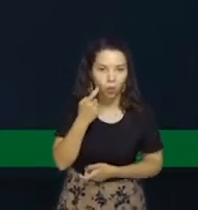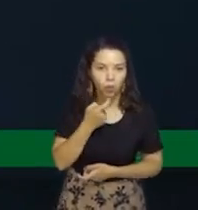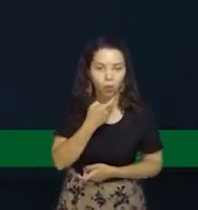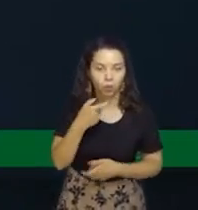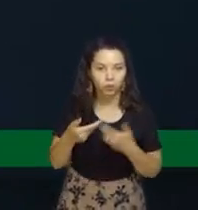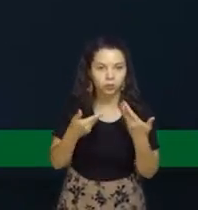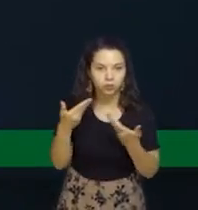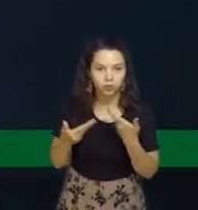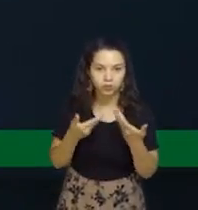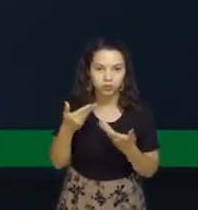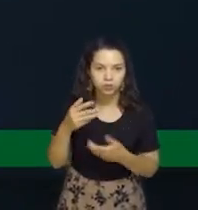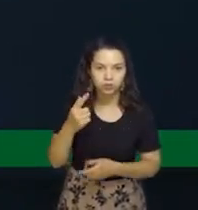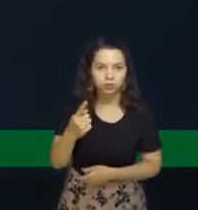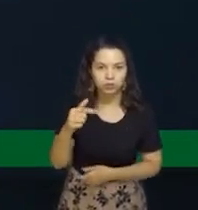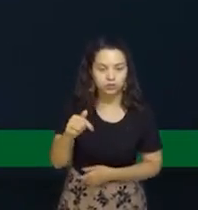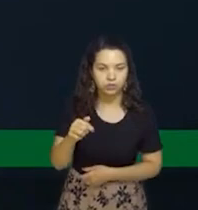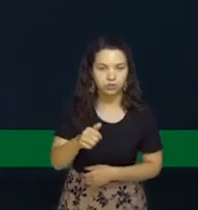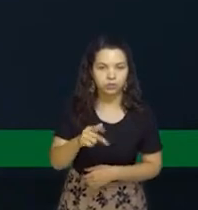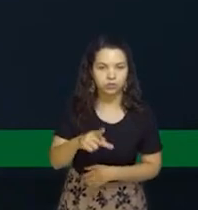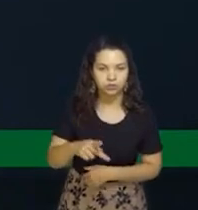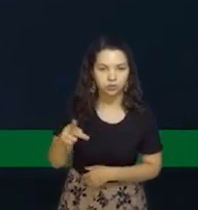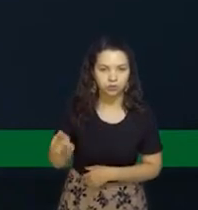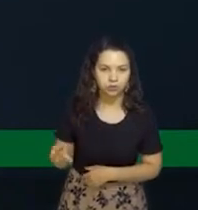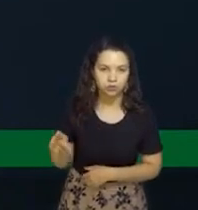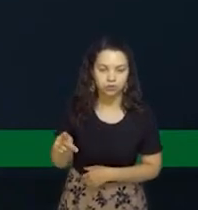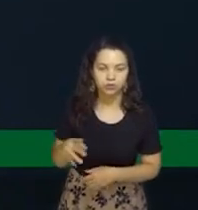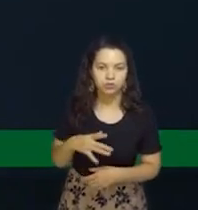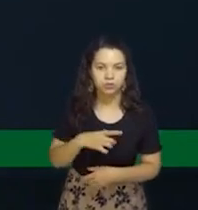de 75 professores.